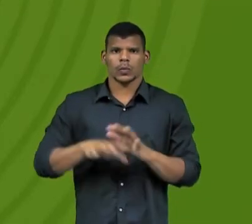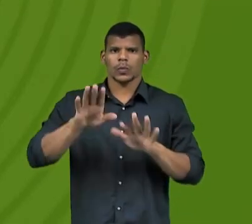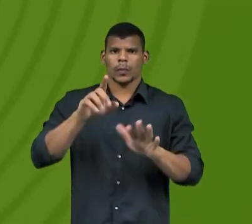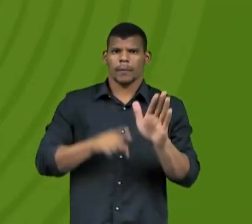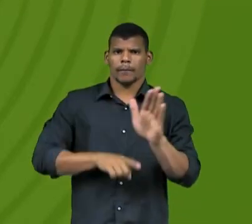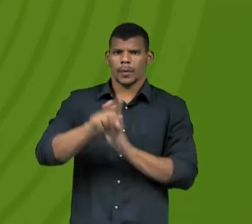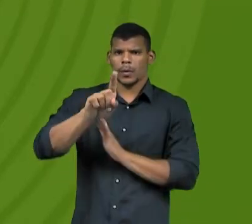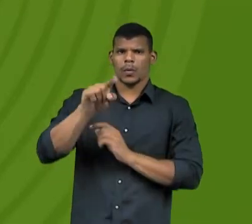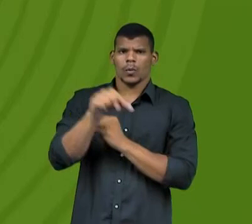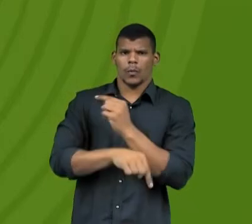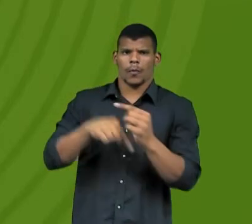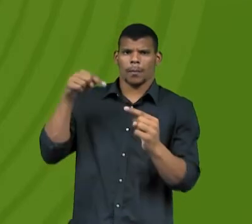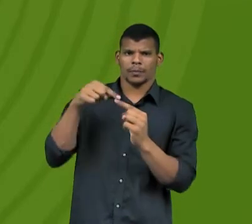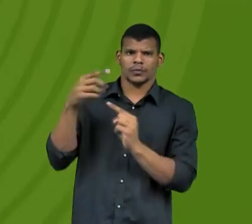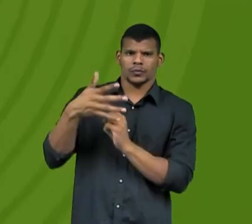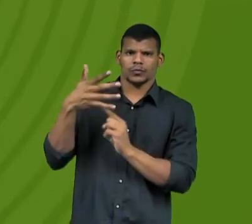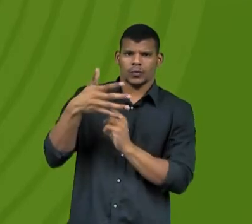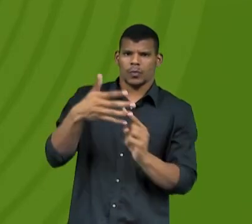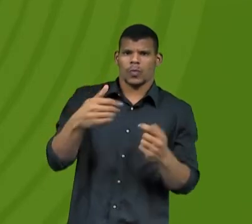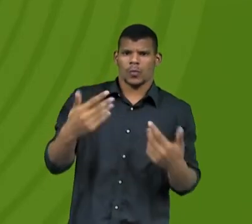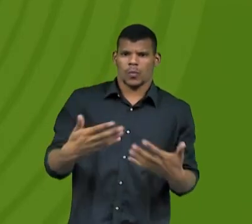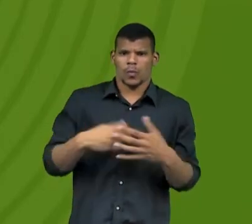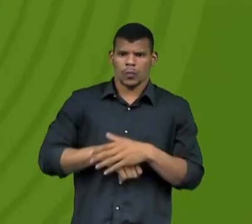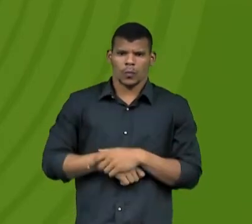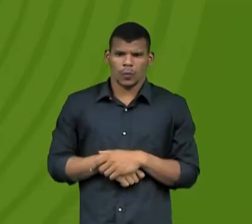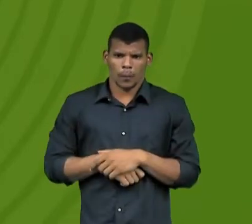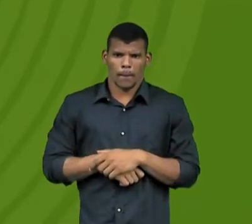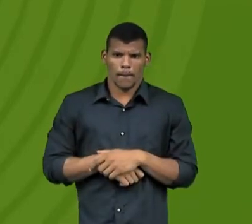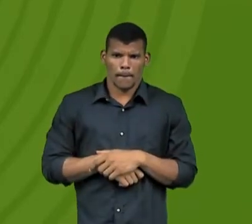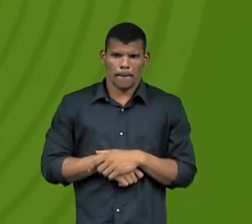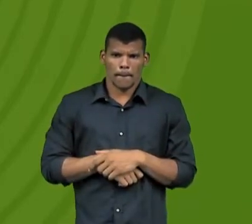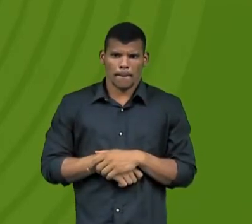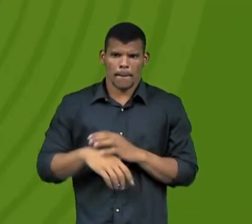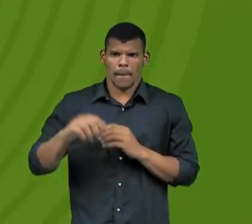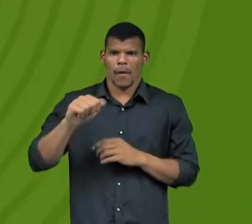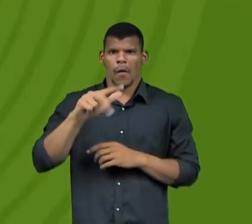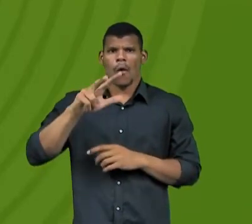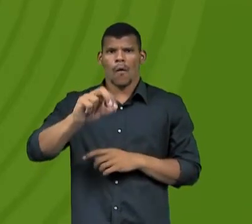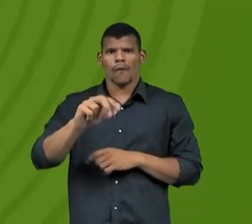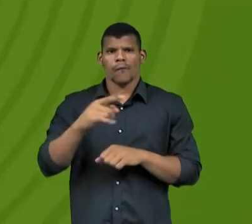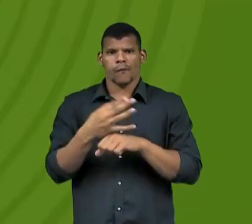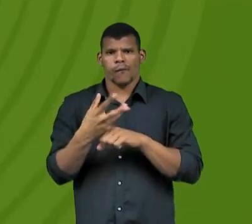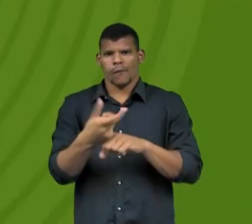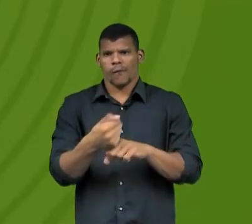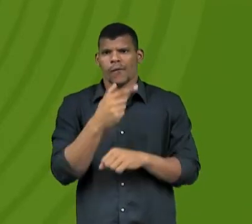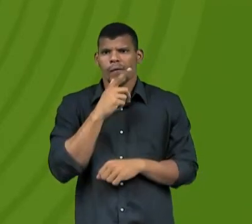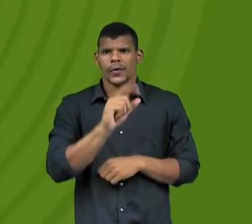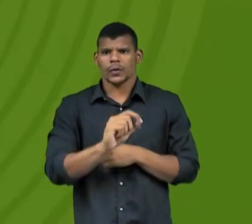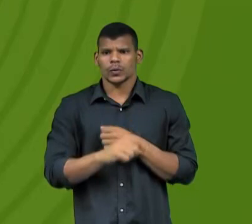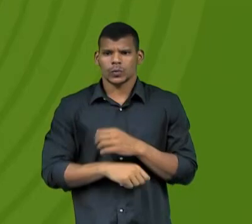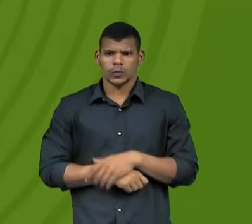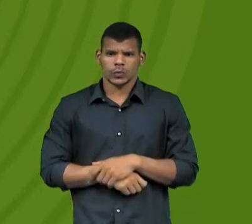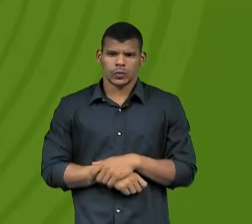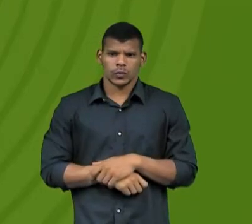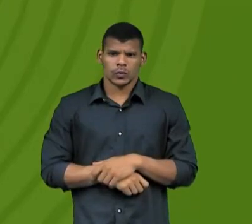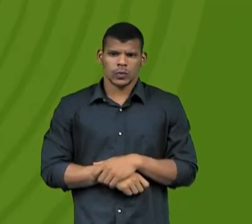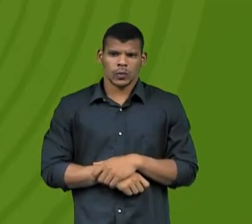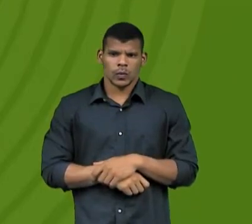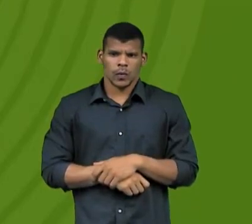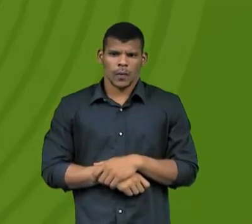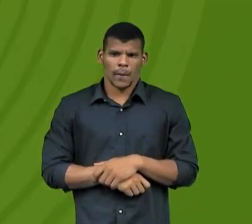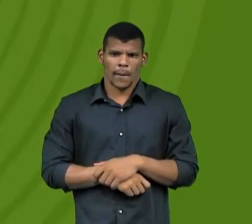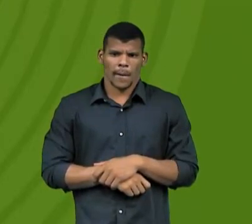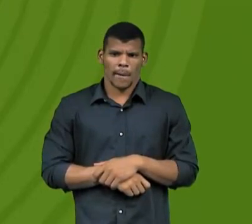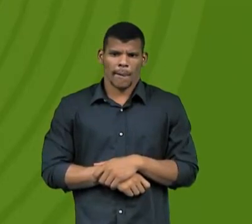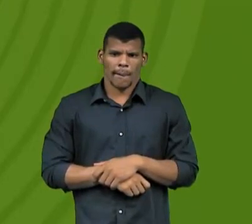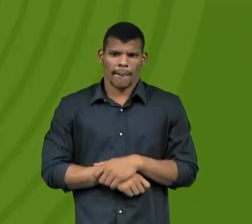desse seminário e quais são os destaques aí, o público-alvo desse evento? É com você. Olha, Ana, bom dia mais